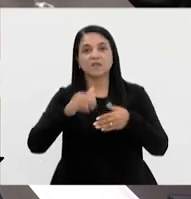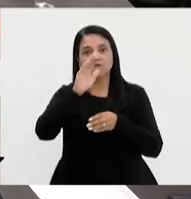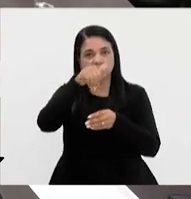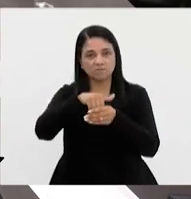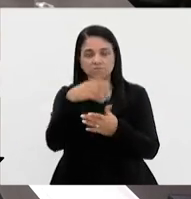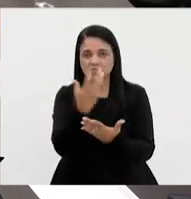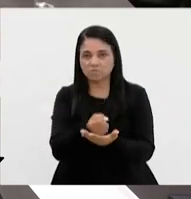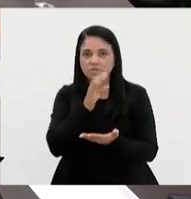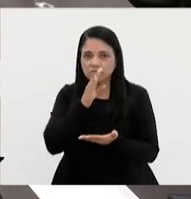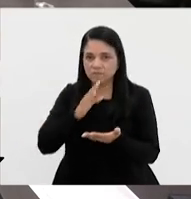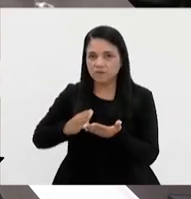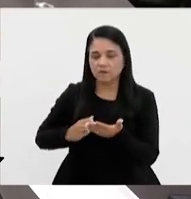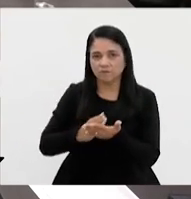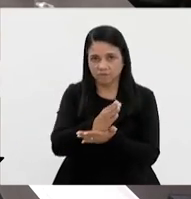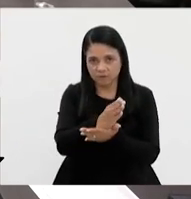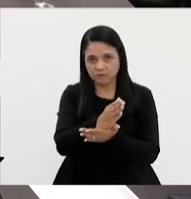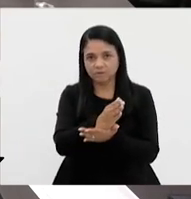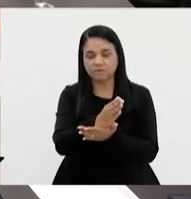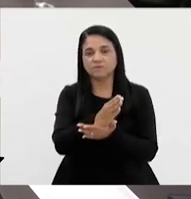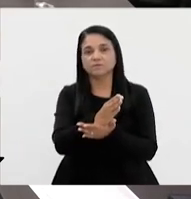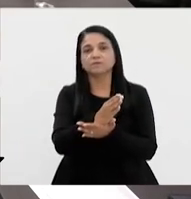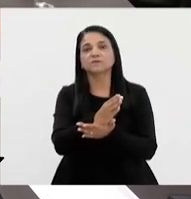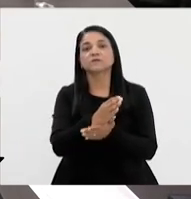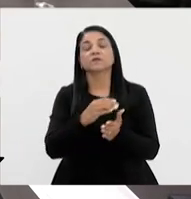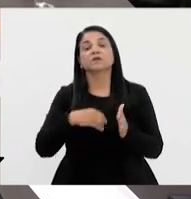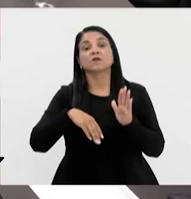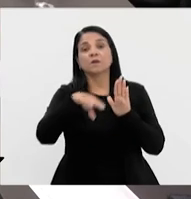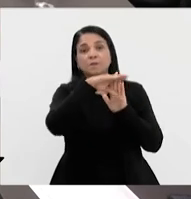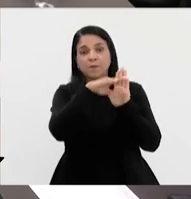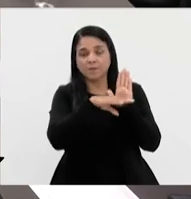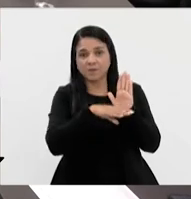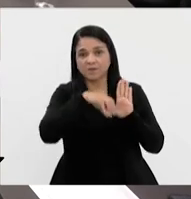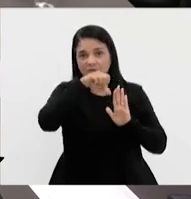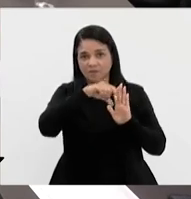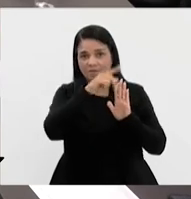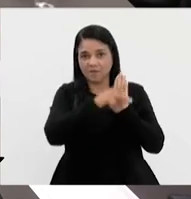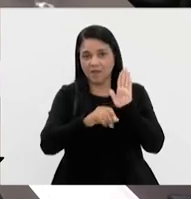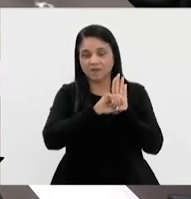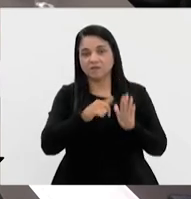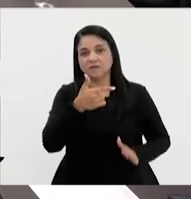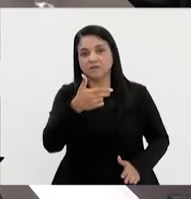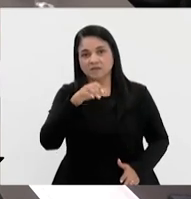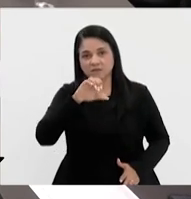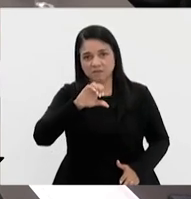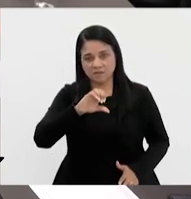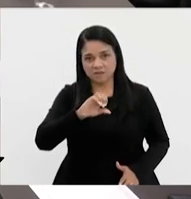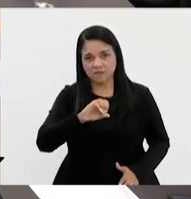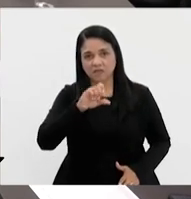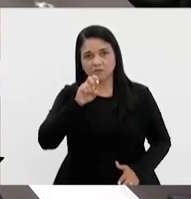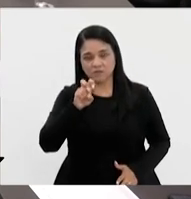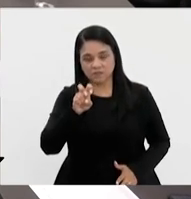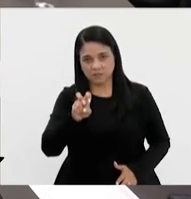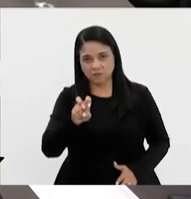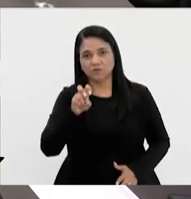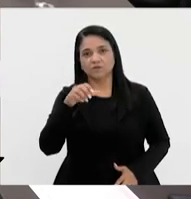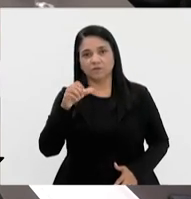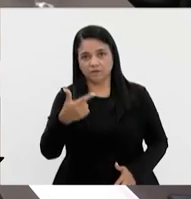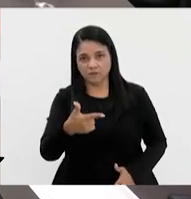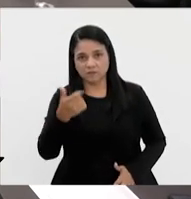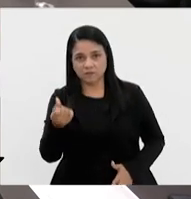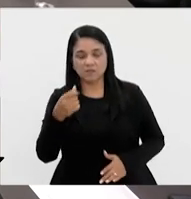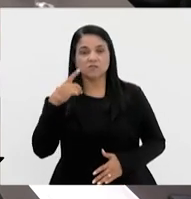votação, senhores que aprovam a permanência como estão, aprovado, 9 da pauta. PL 2705 de 23, de autoria do deputado Thiago Gagliasso, que altera